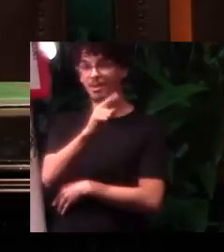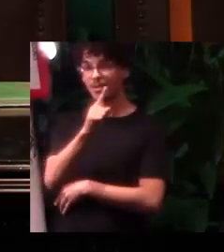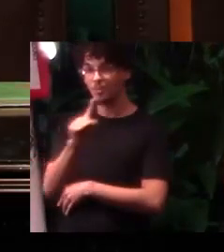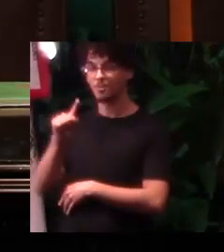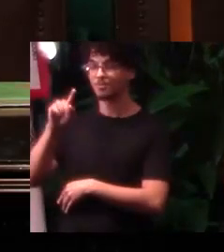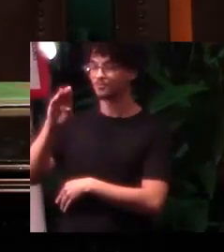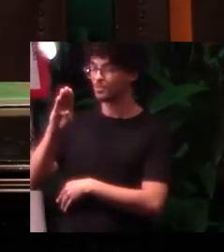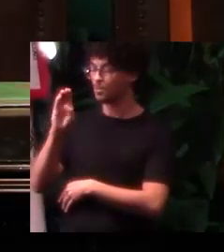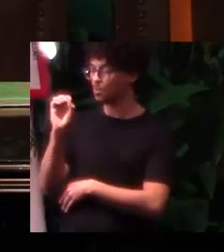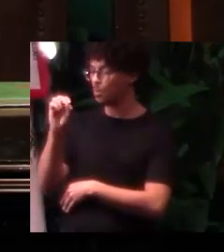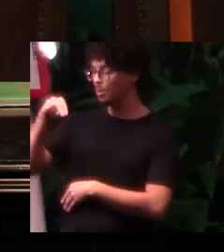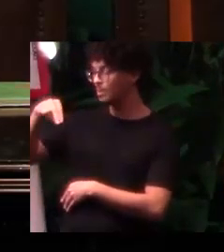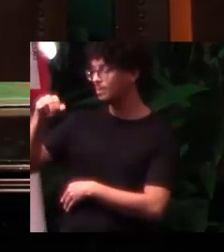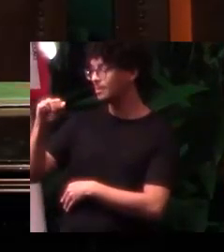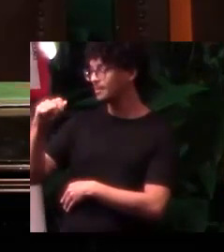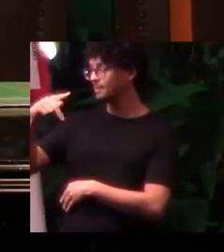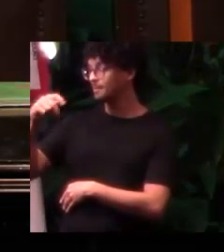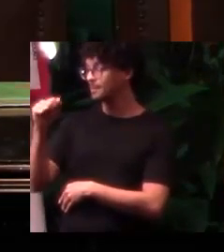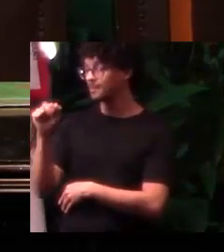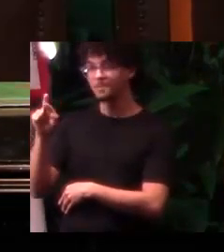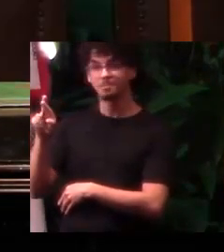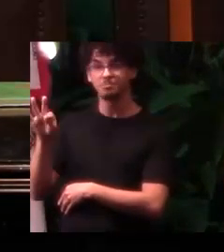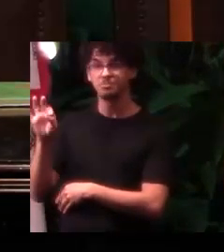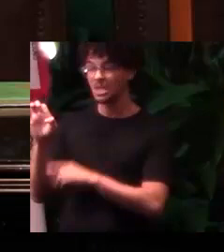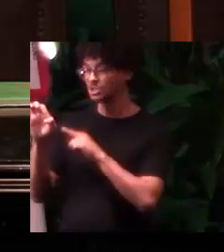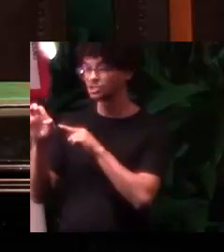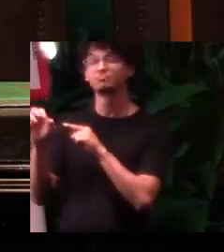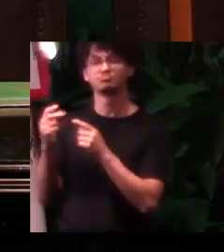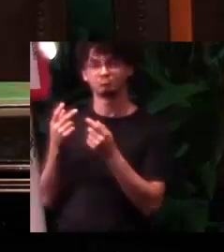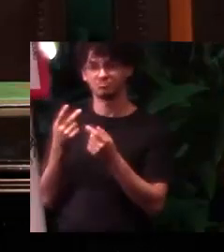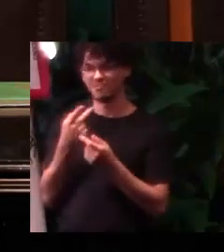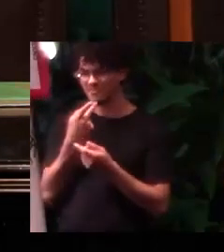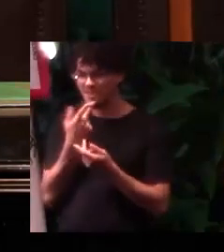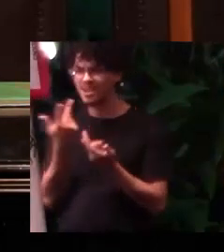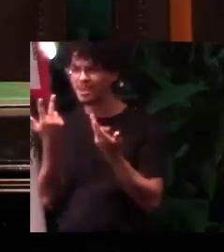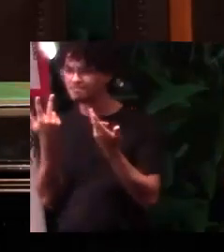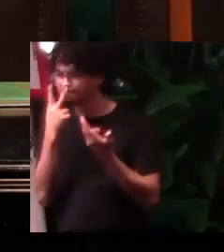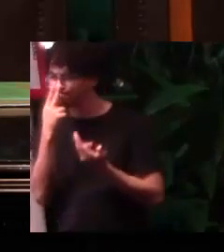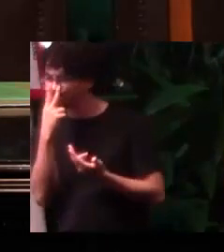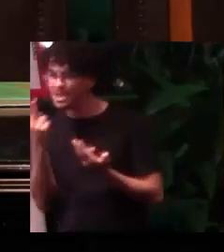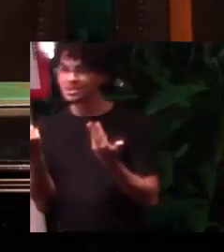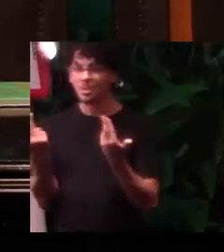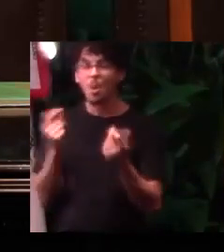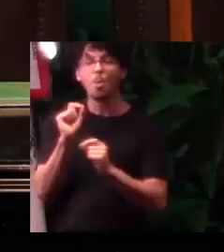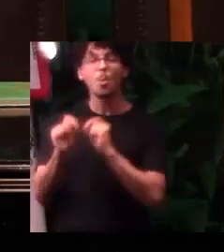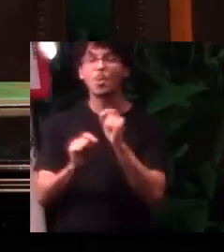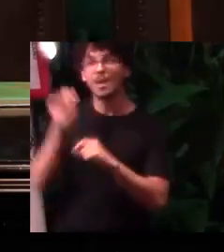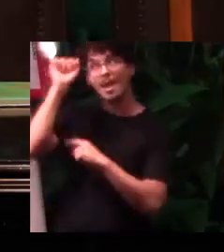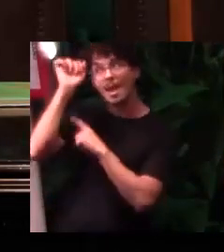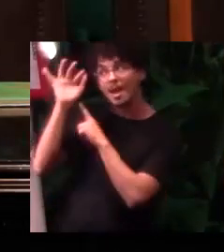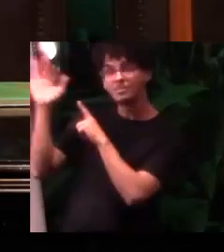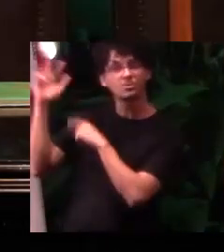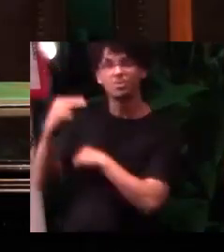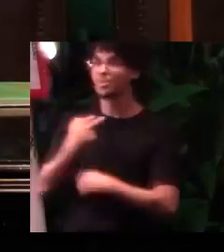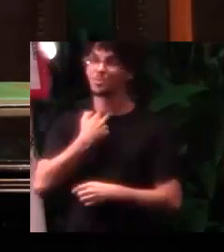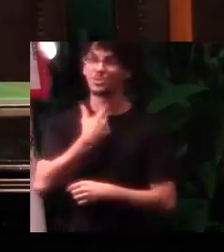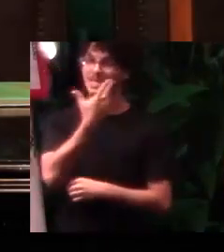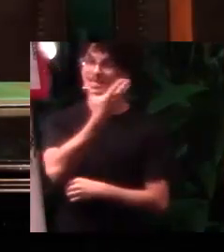similar, ele é algo que não pode ser esquecido. Nós não podemos deixar de